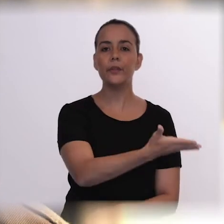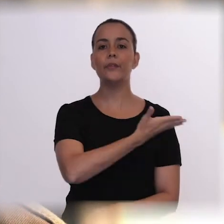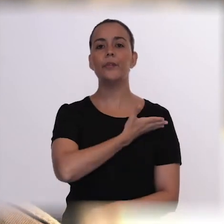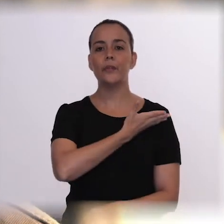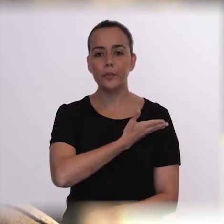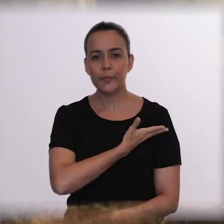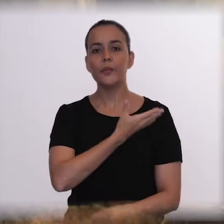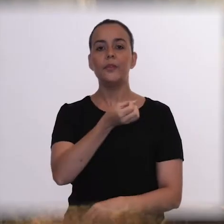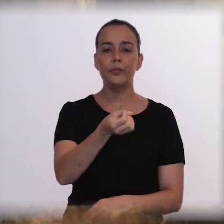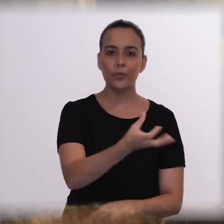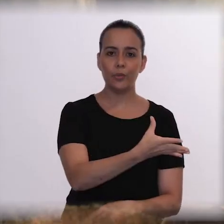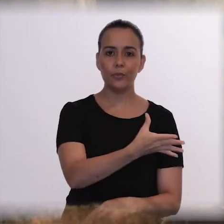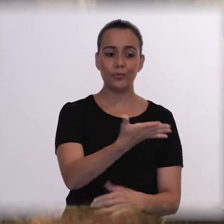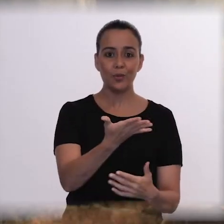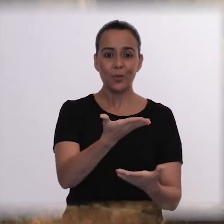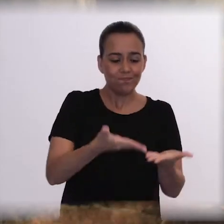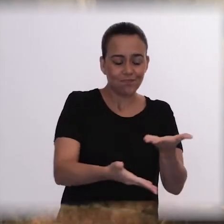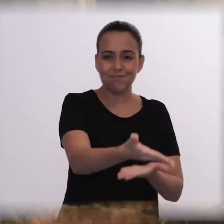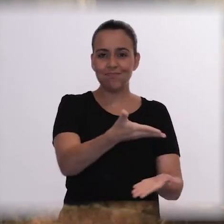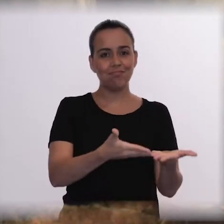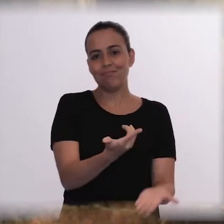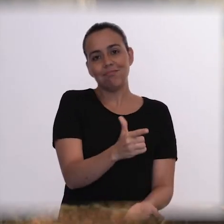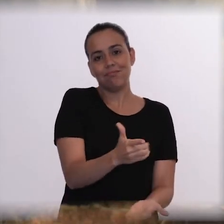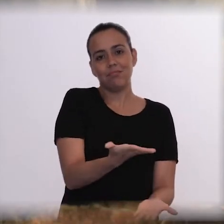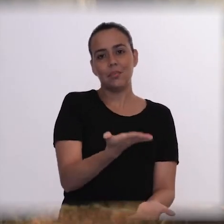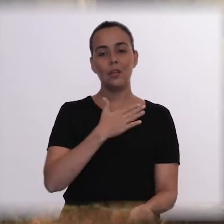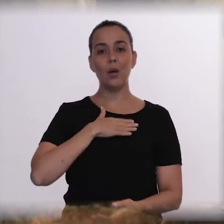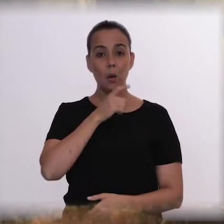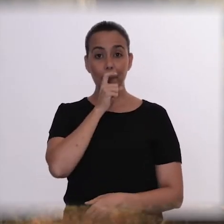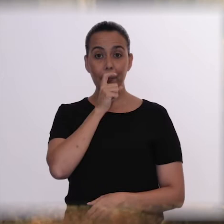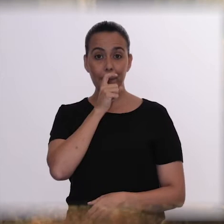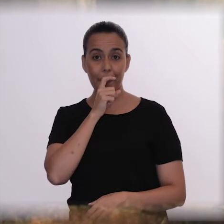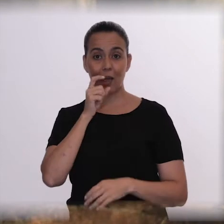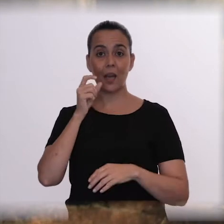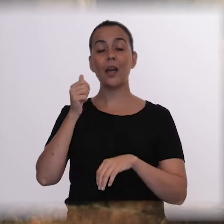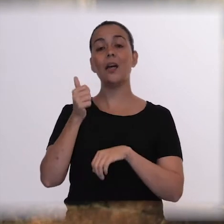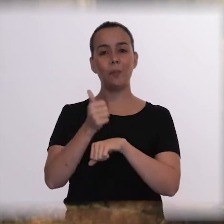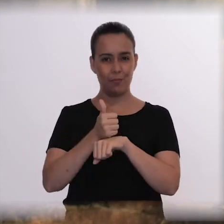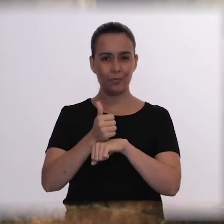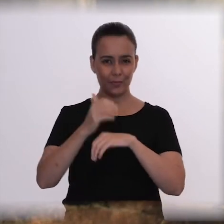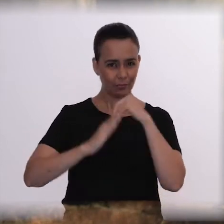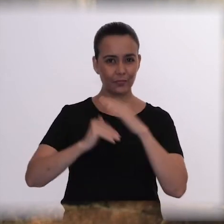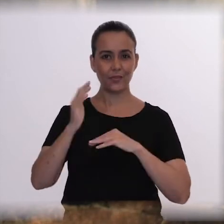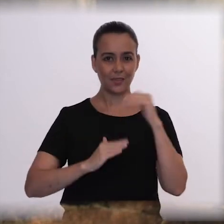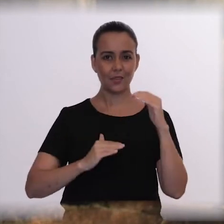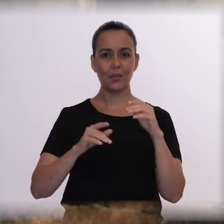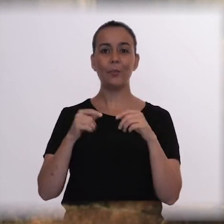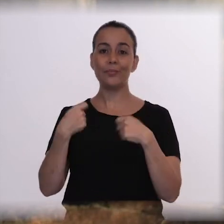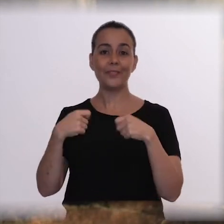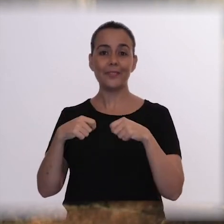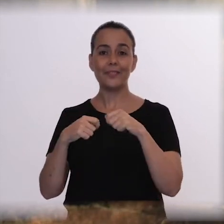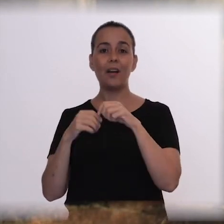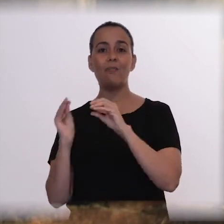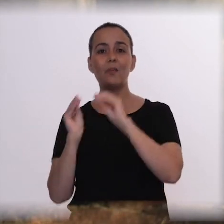tanto. E meu pai, por causa da profissão dele, ele acabava sendo transferido com frequência e a